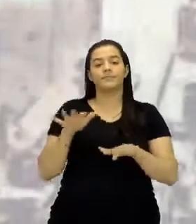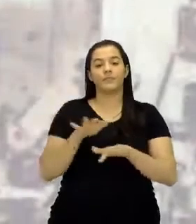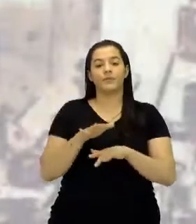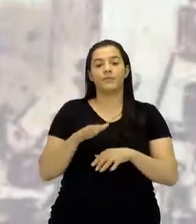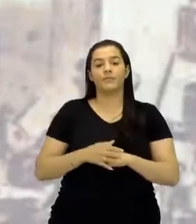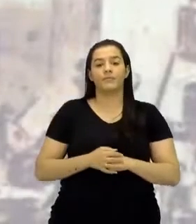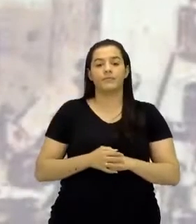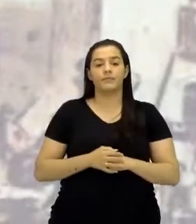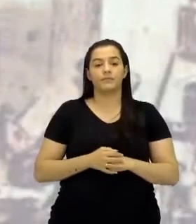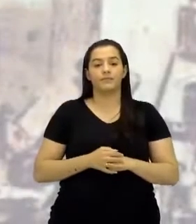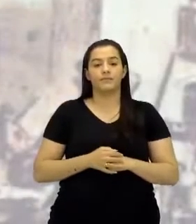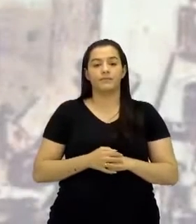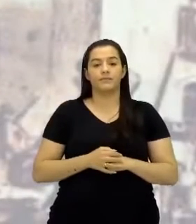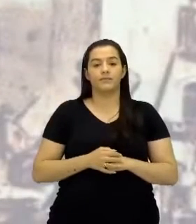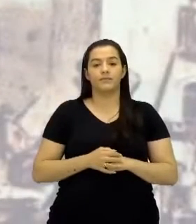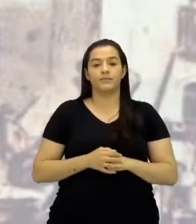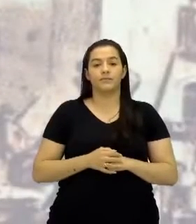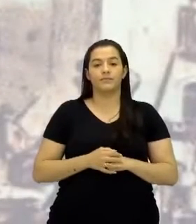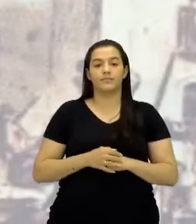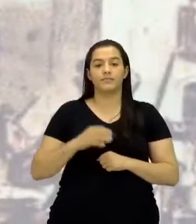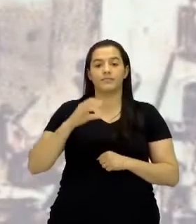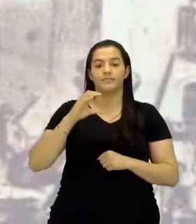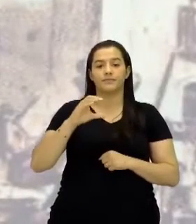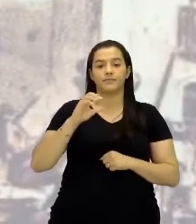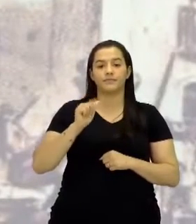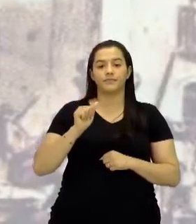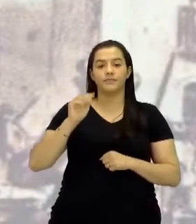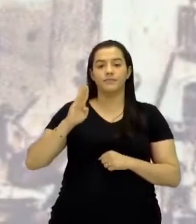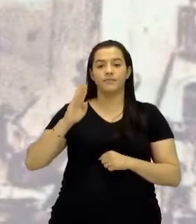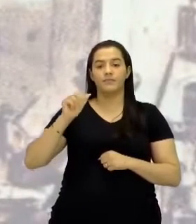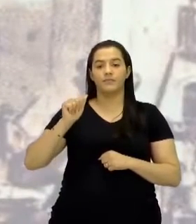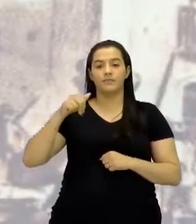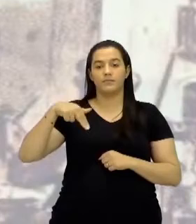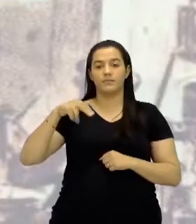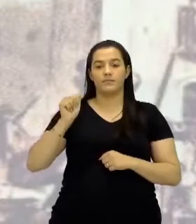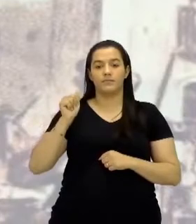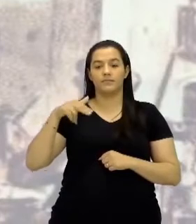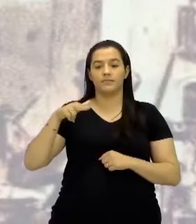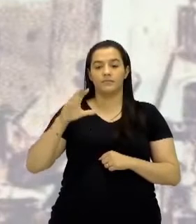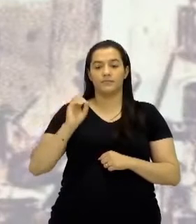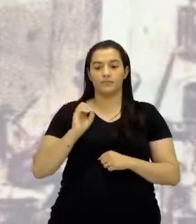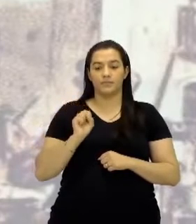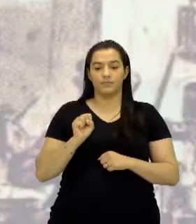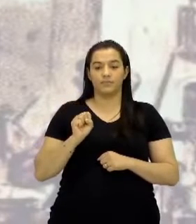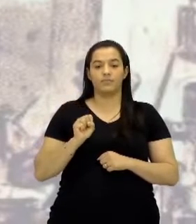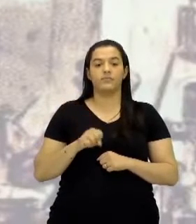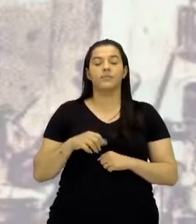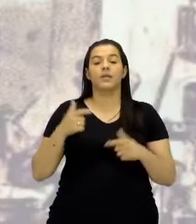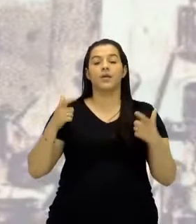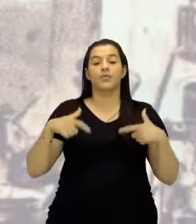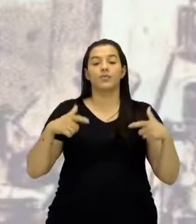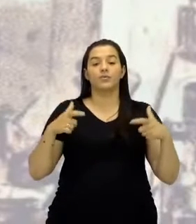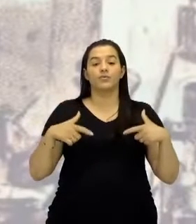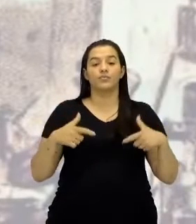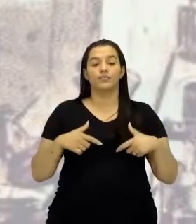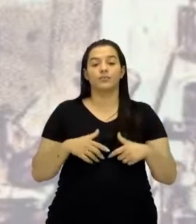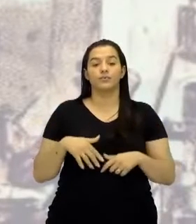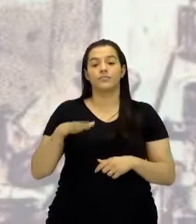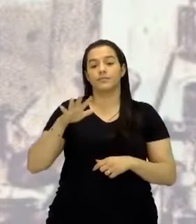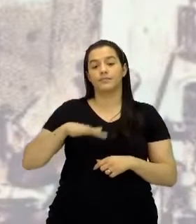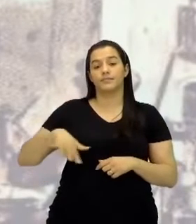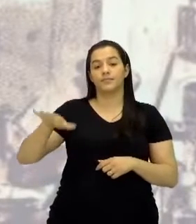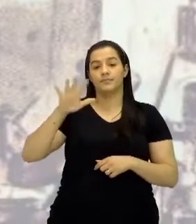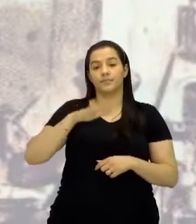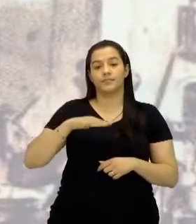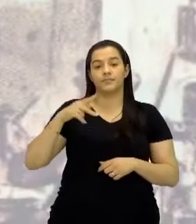olhadinha. Olha lá na tela. Cabanagem, ou a Guerra dos Cabanos. Onde aconteceu? província